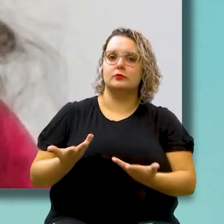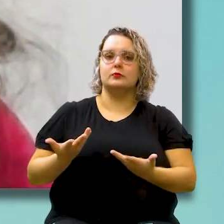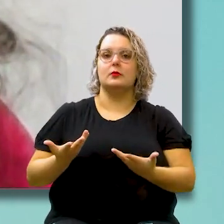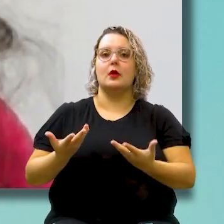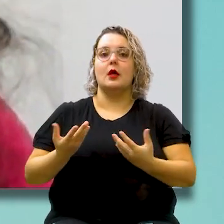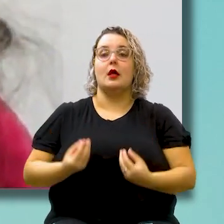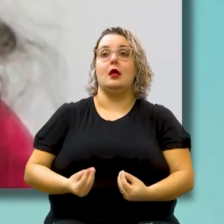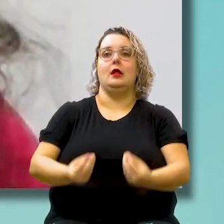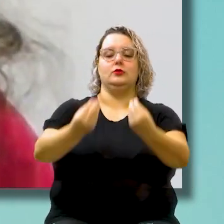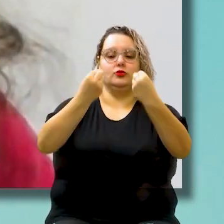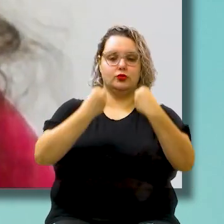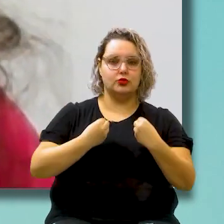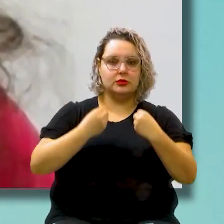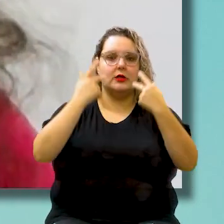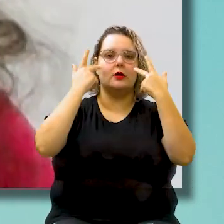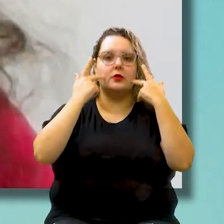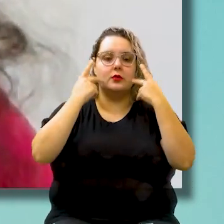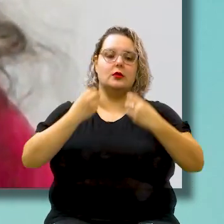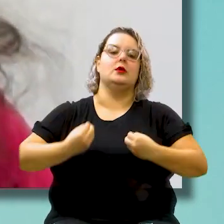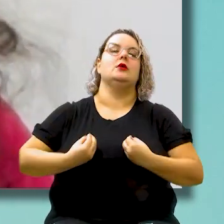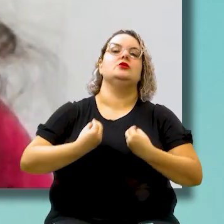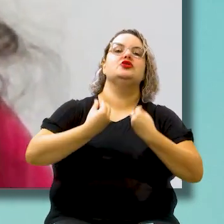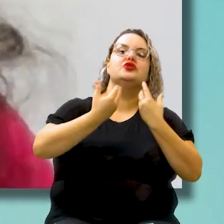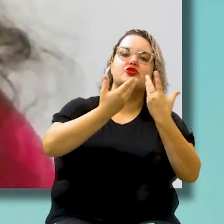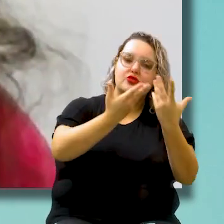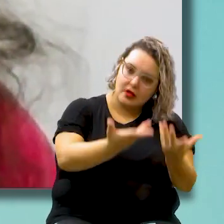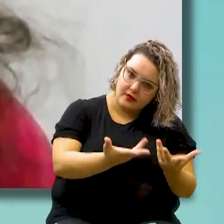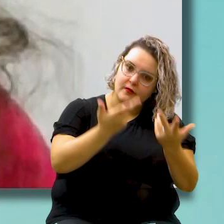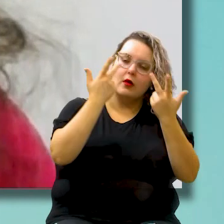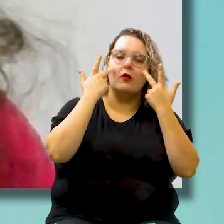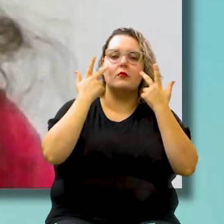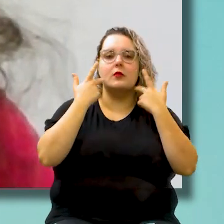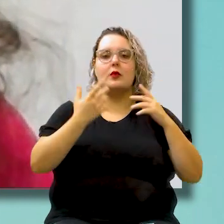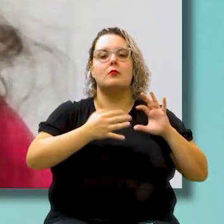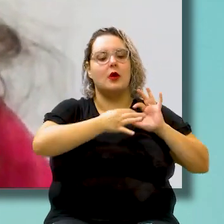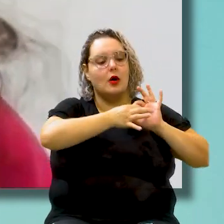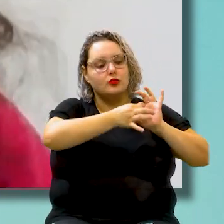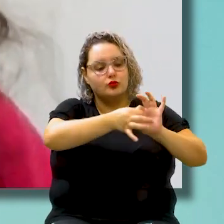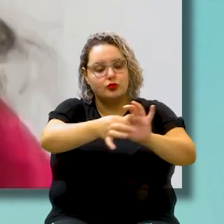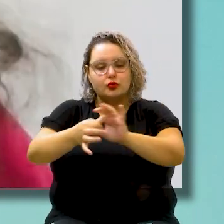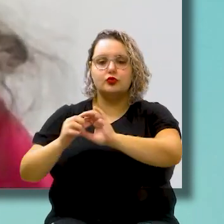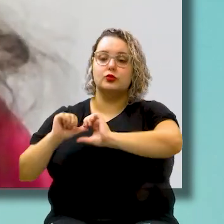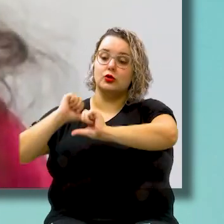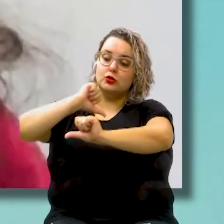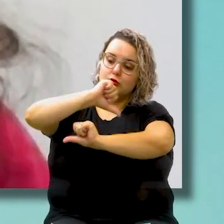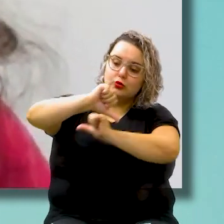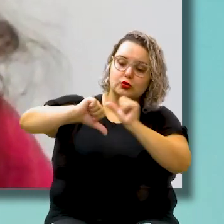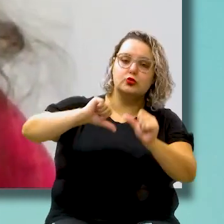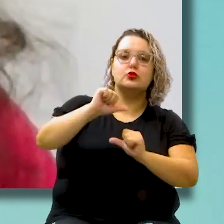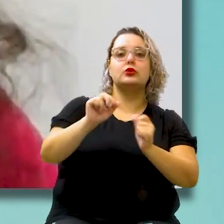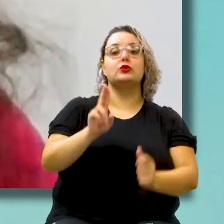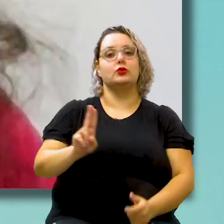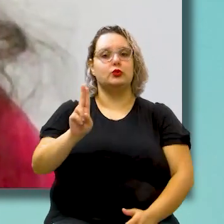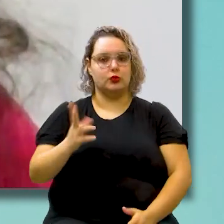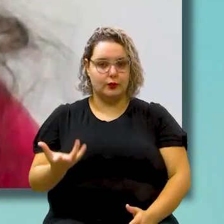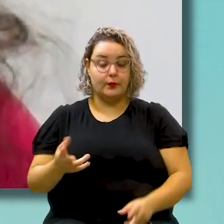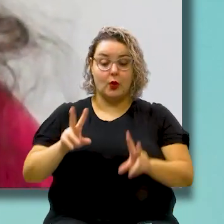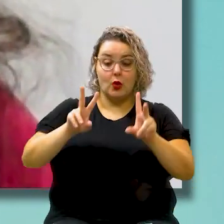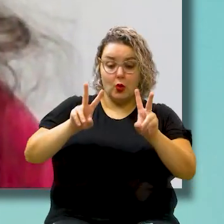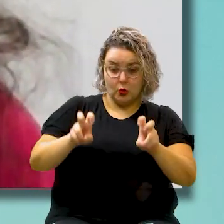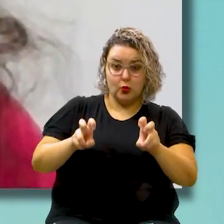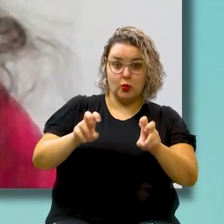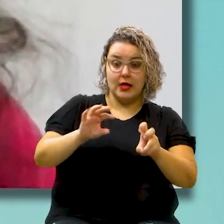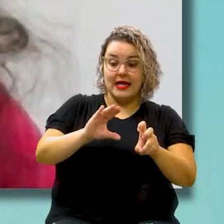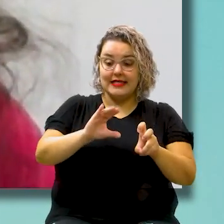devolvendo continuamente os recursos naturais para um ciclo de transformação e utilização. O